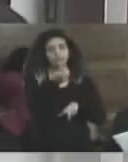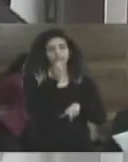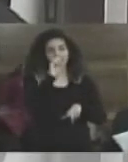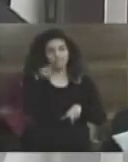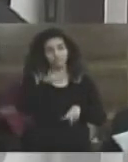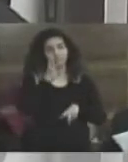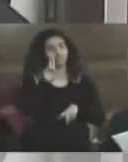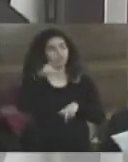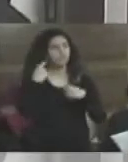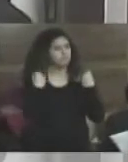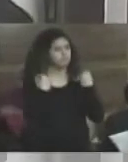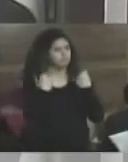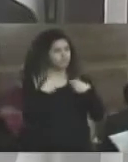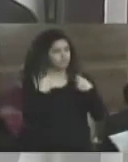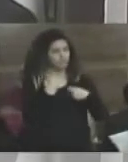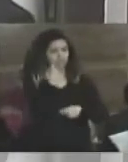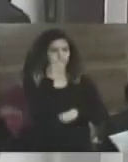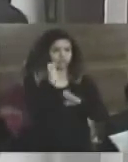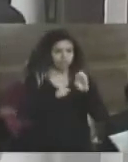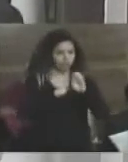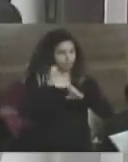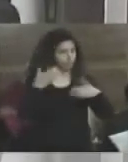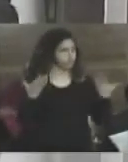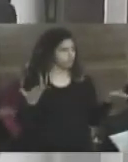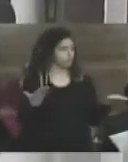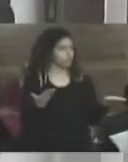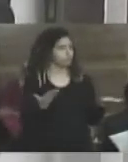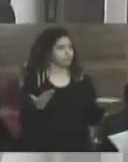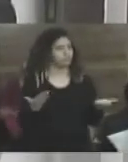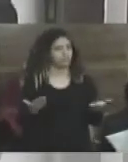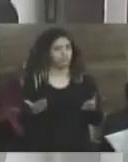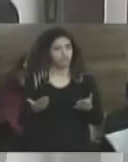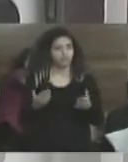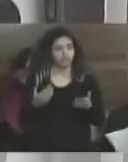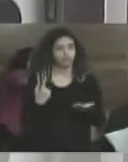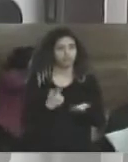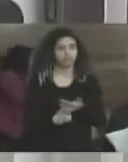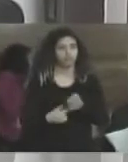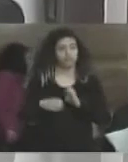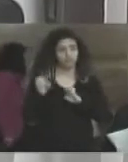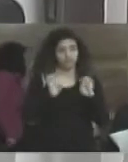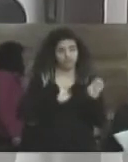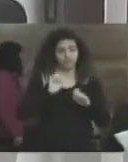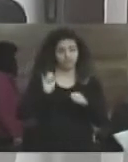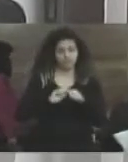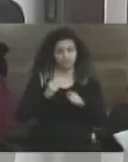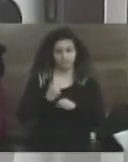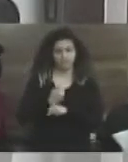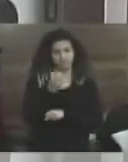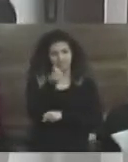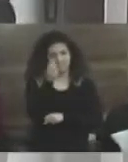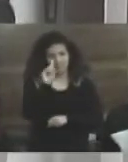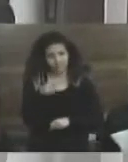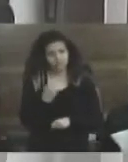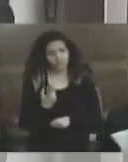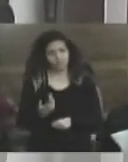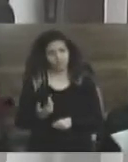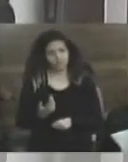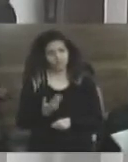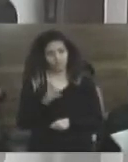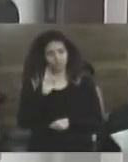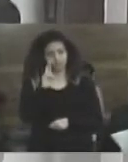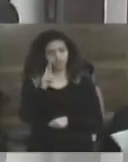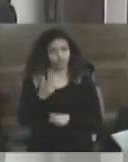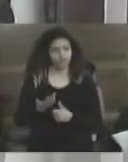Será que precisa disso, de licitar, é a palavra do presidente, para licitar uma obra de R$ 6.000 para contemplar